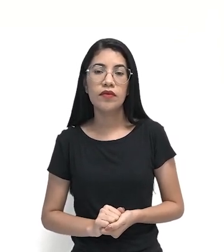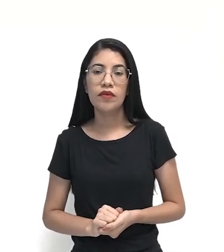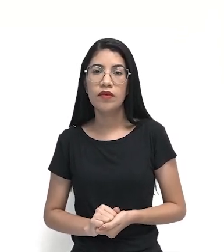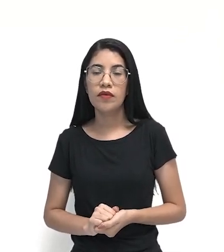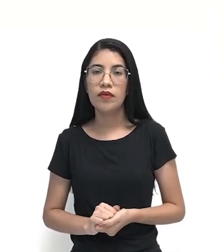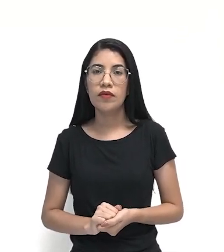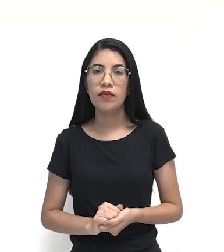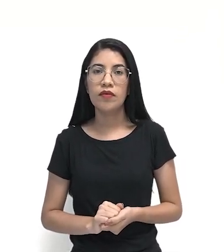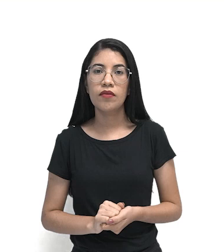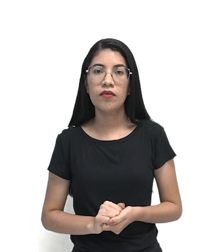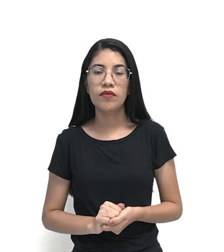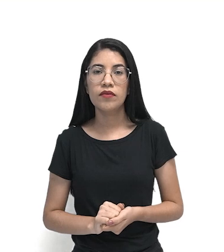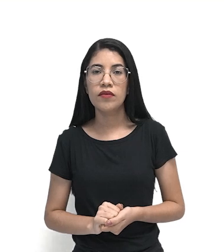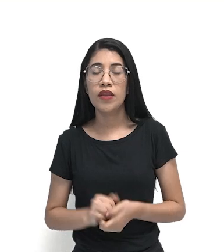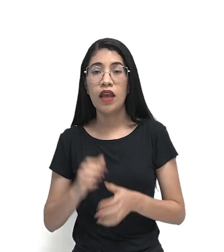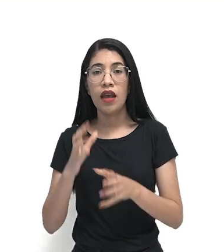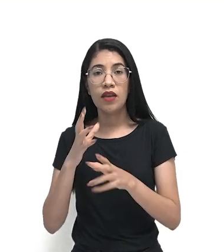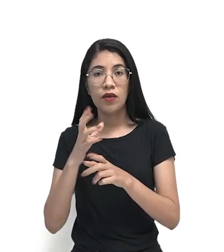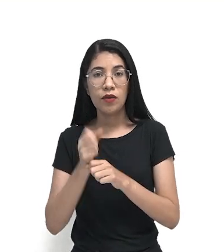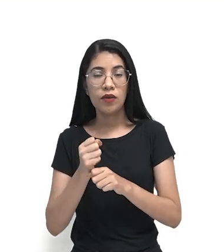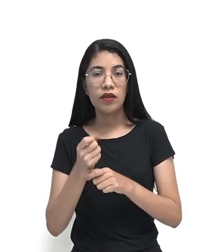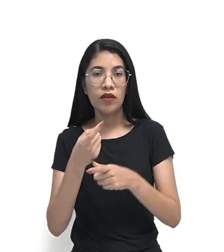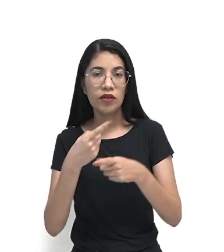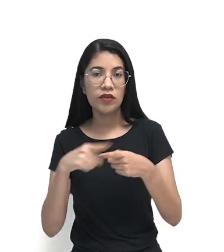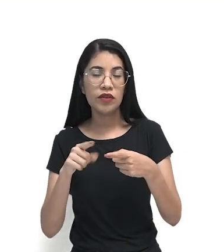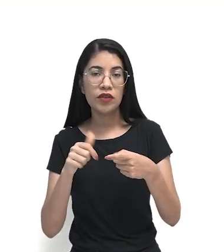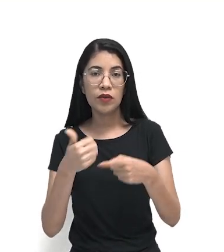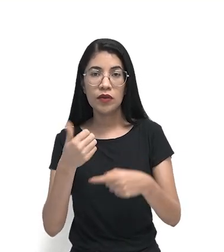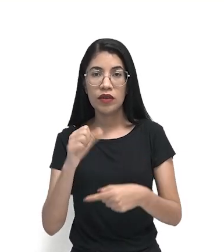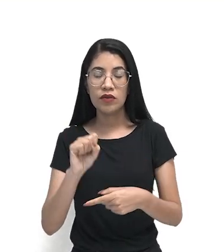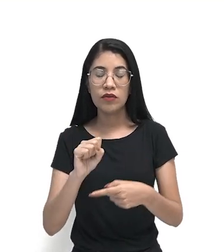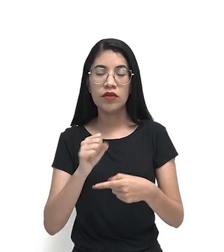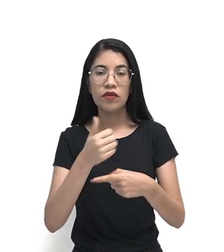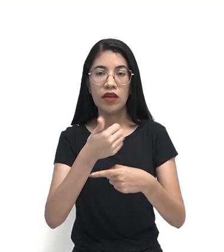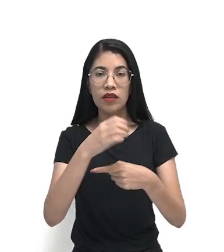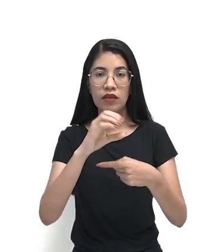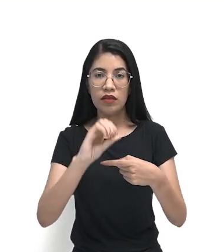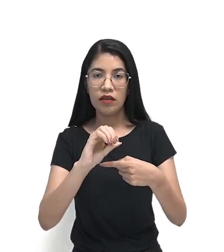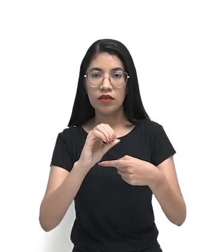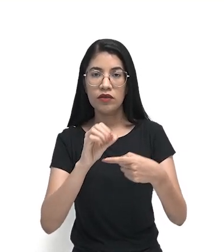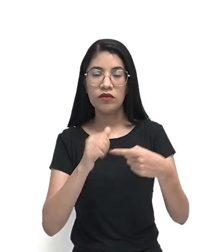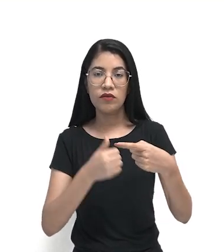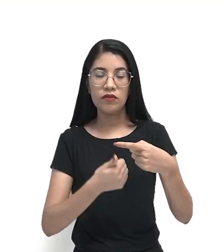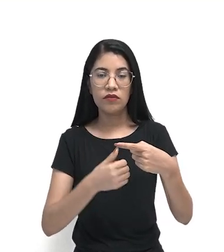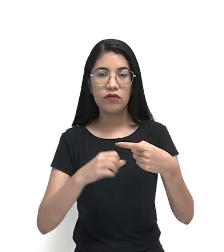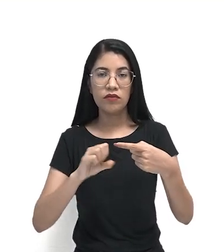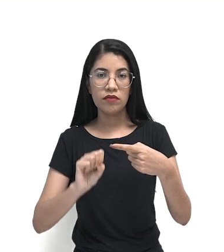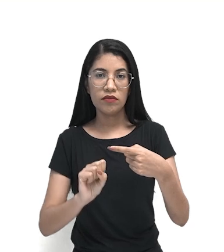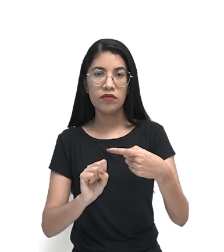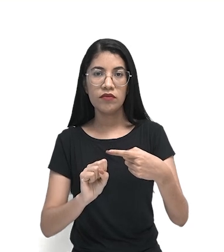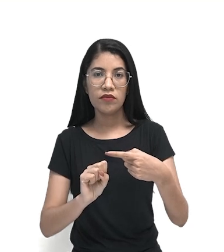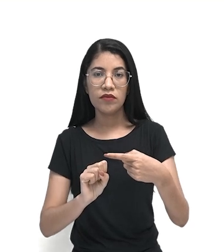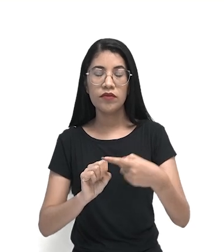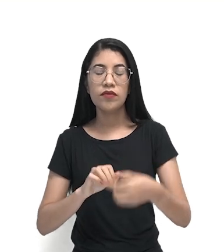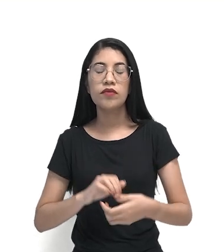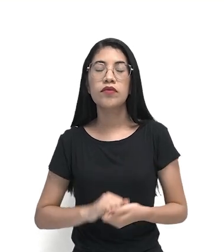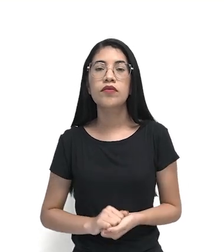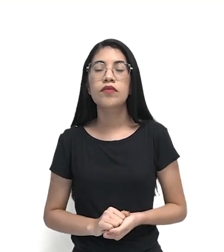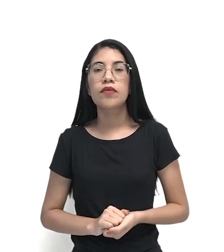Dividido pelo total da turma, ou seja, 18. Vai ficar 10 sobre